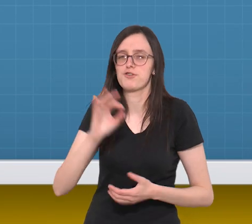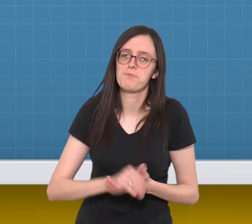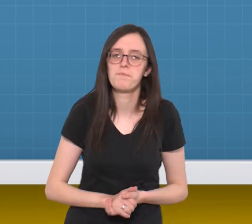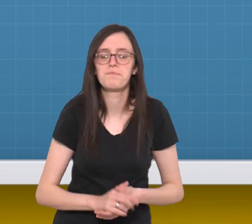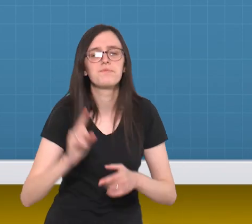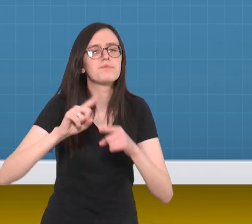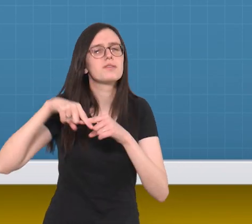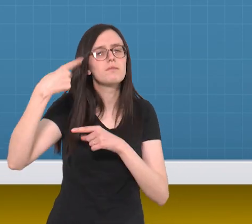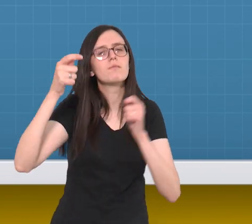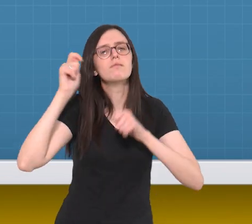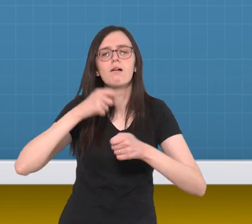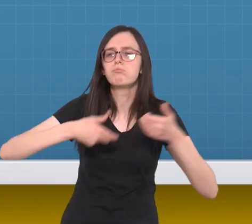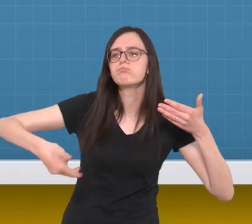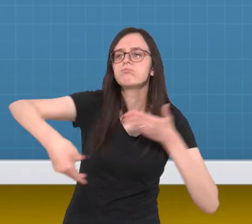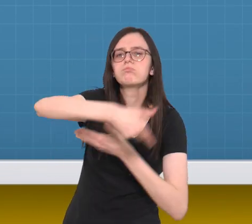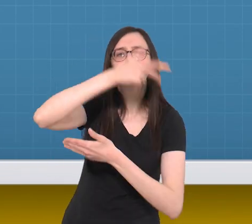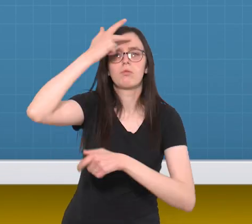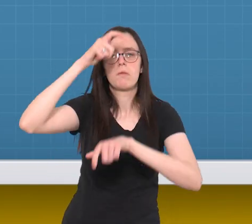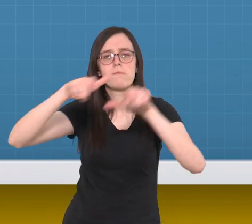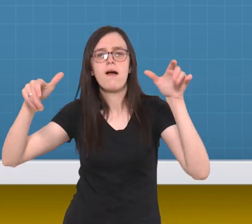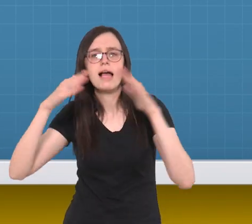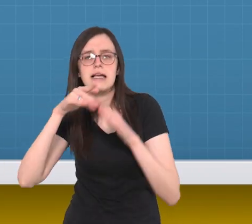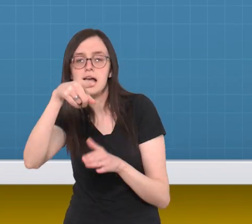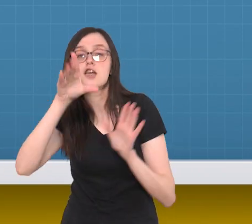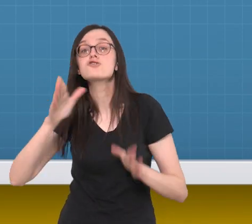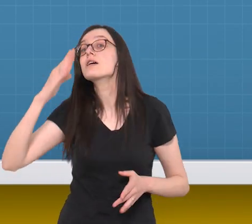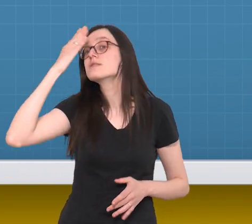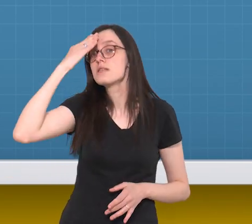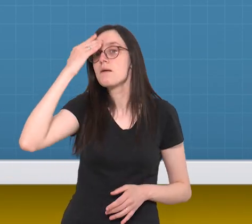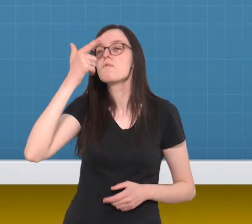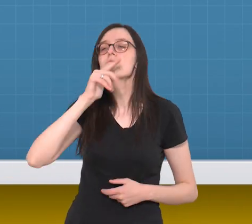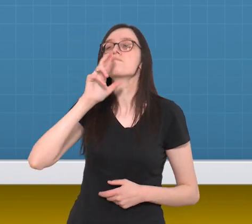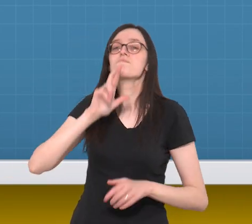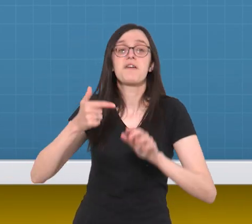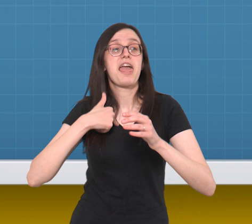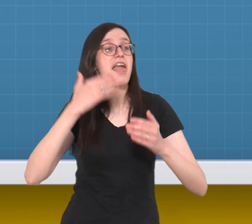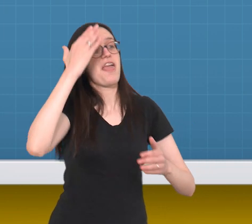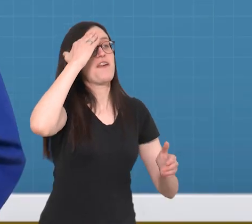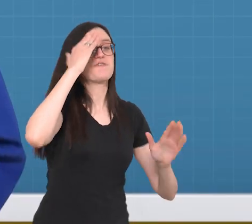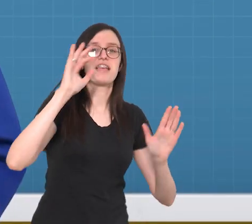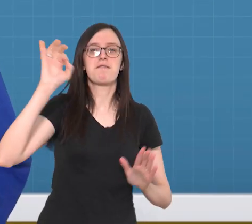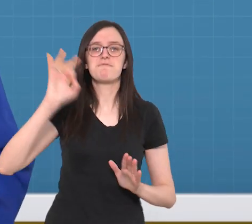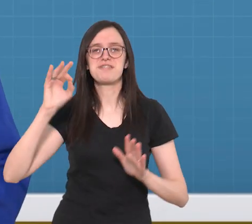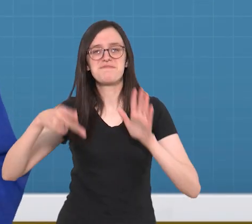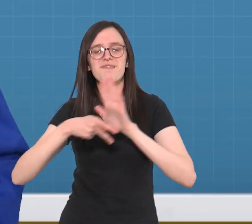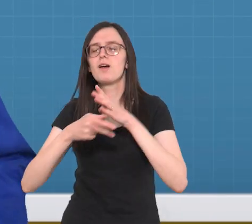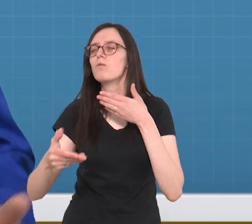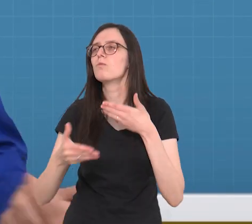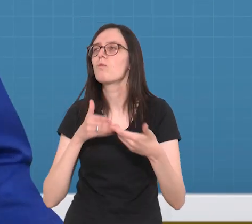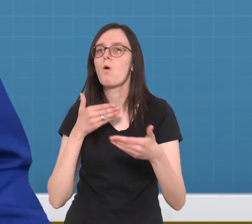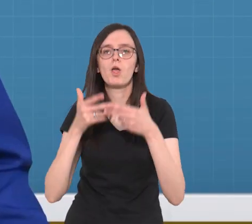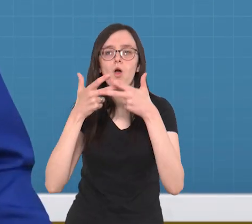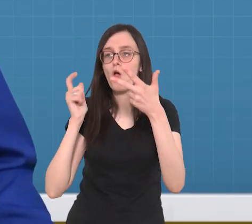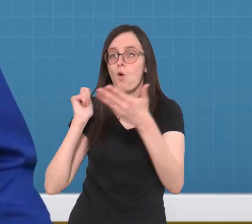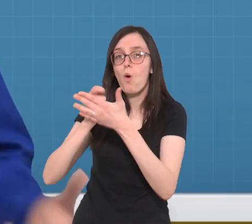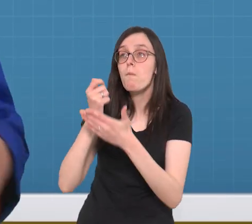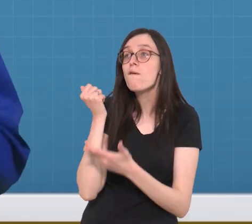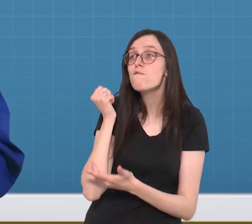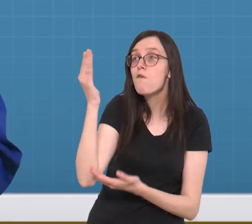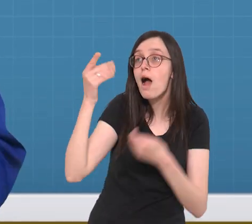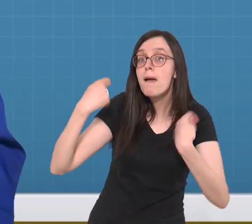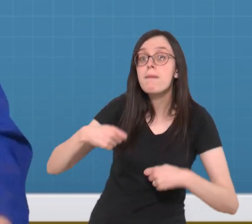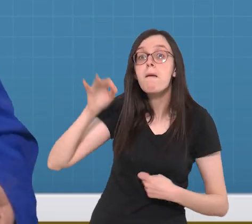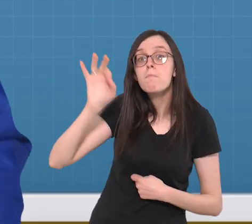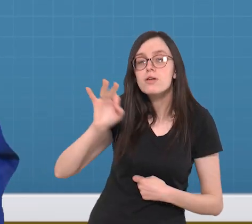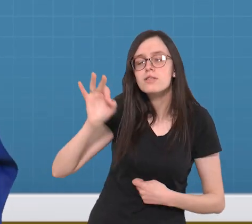Ótimo! Depois comente com o pessoal da sua casa que você já sabe fazer a conta de porcentagem e em qualquer coisa que eles forem comprar fora que